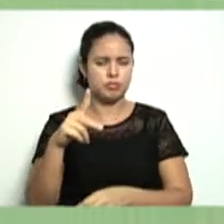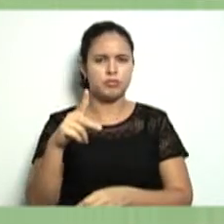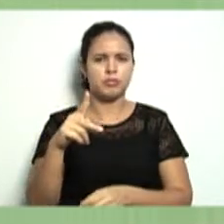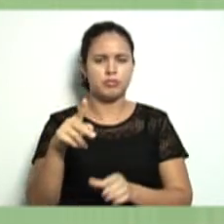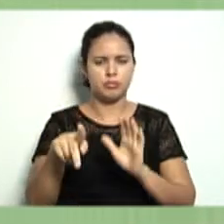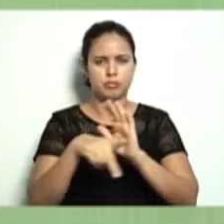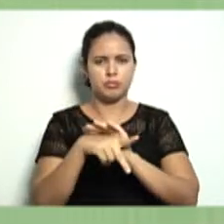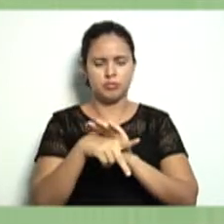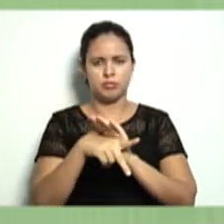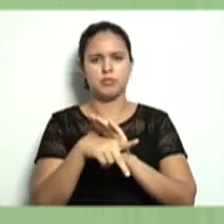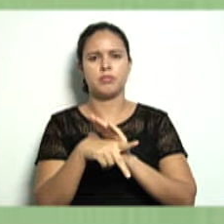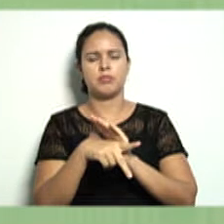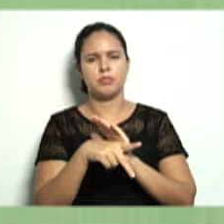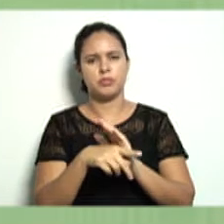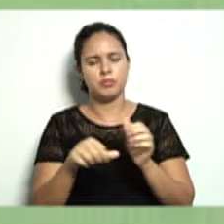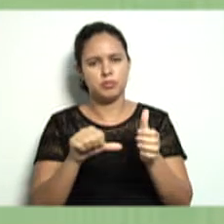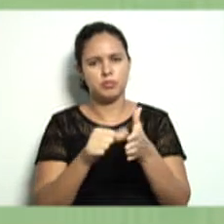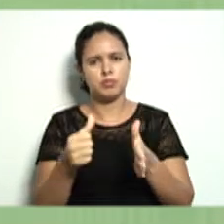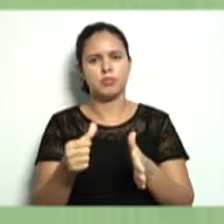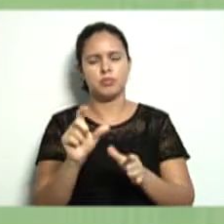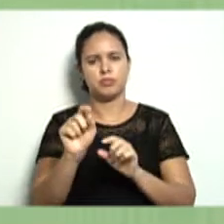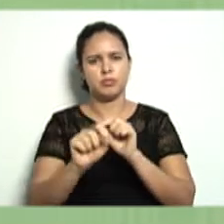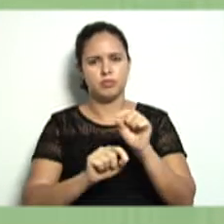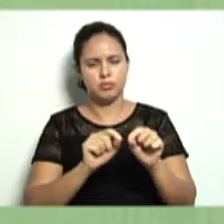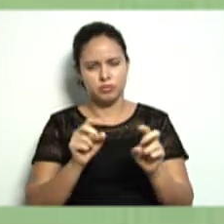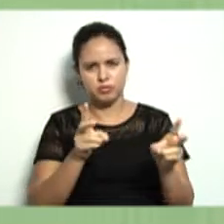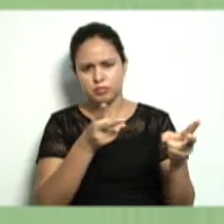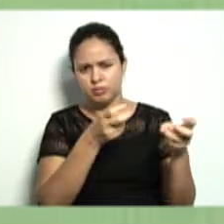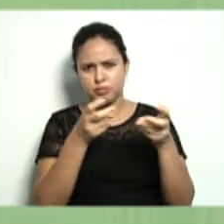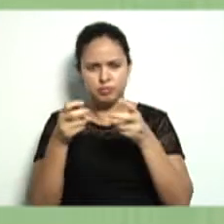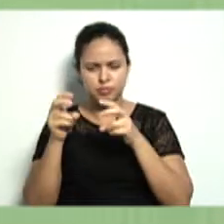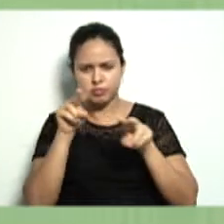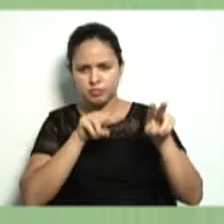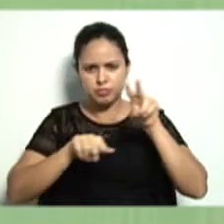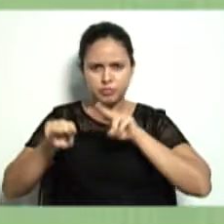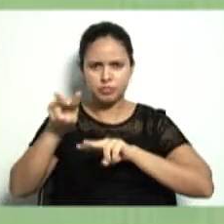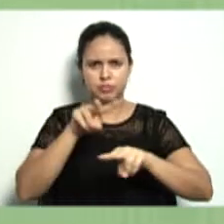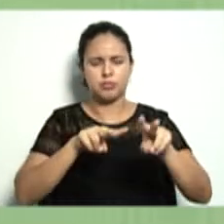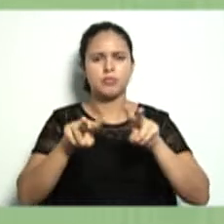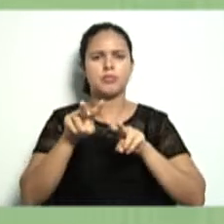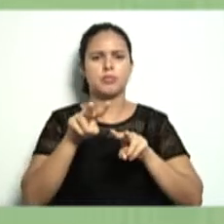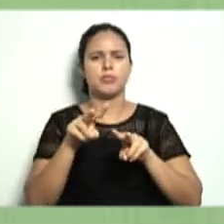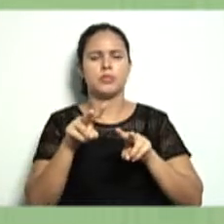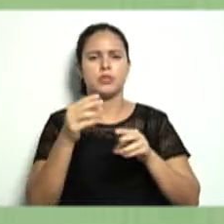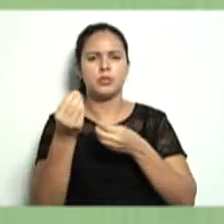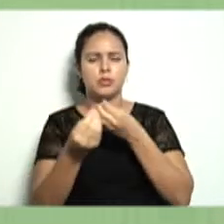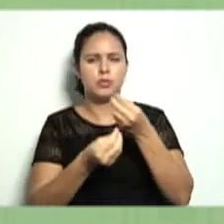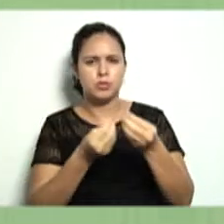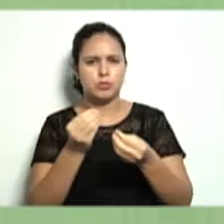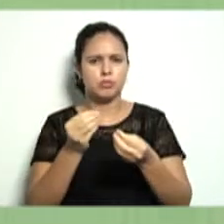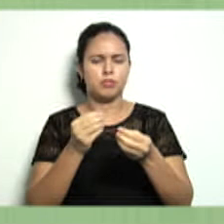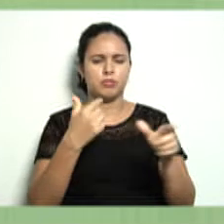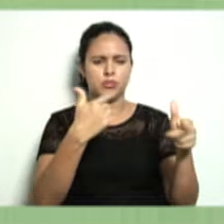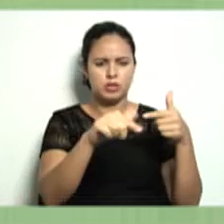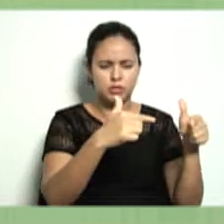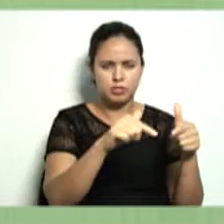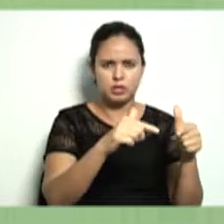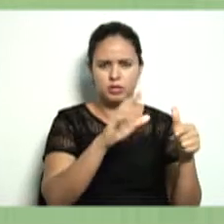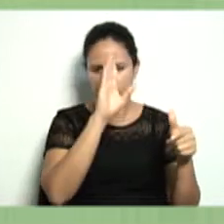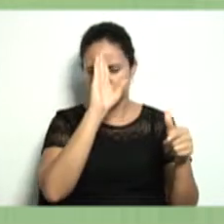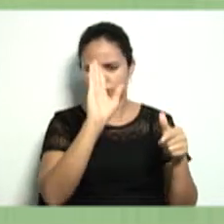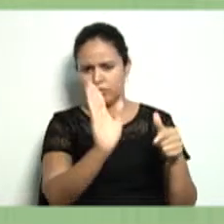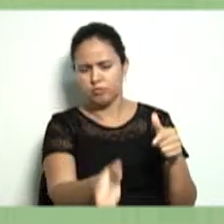da cooperativa. Primeiro, eu preciso observar o alinhamento das ações com o direcionamento